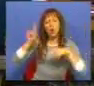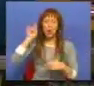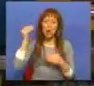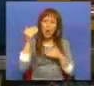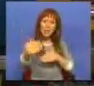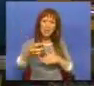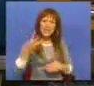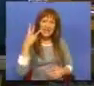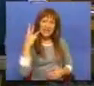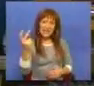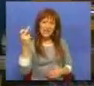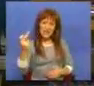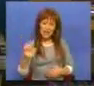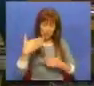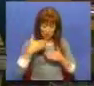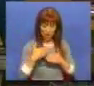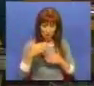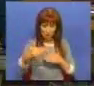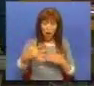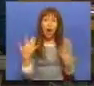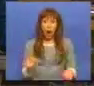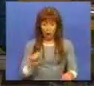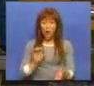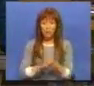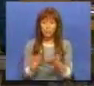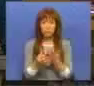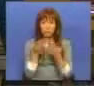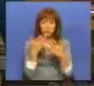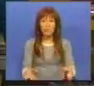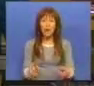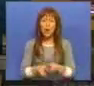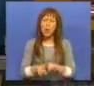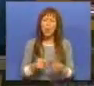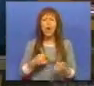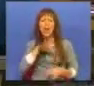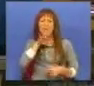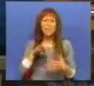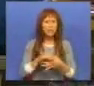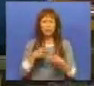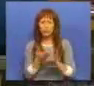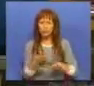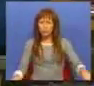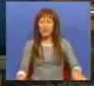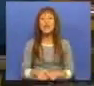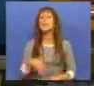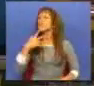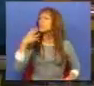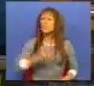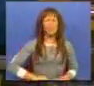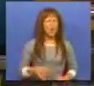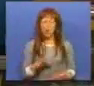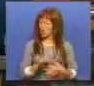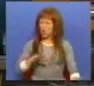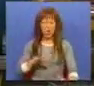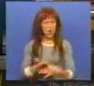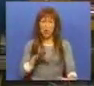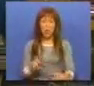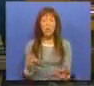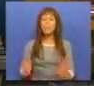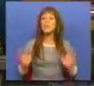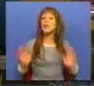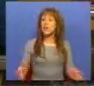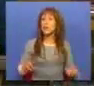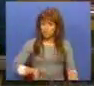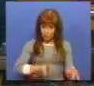prazo de 3 anos, atualmente previsto para o divórcio por ruptura da vida familiar, está completamente desajustado e